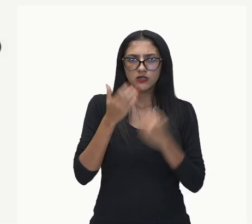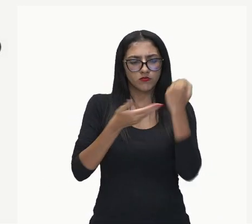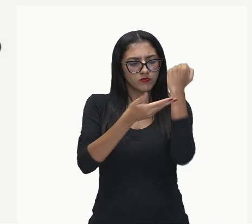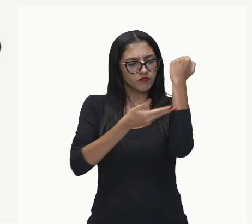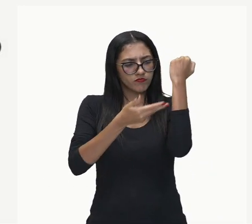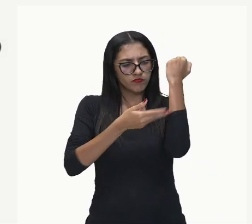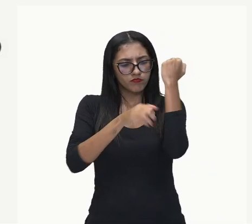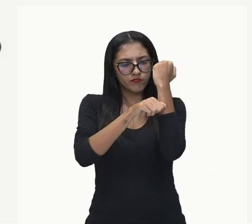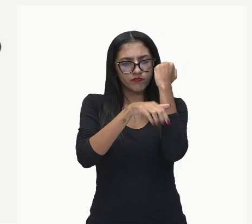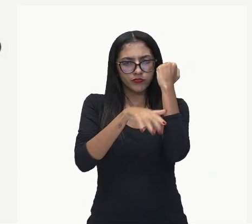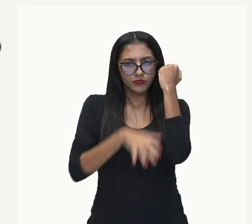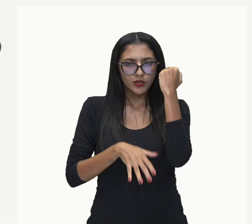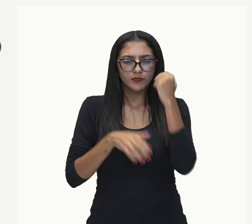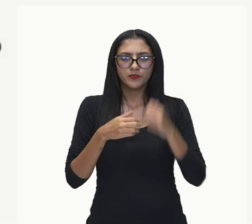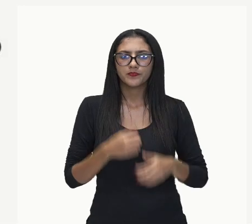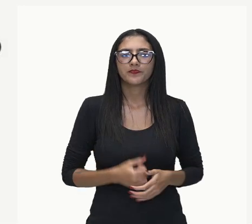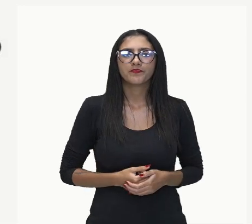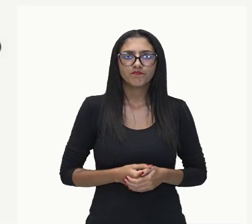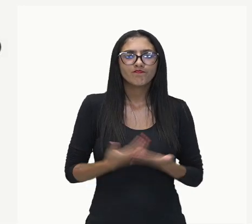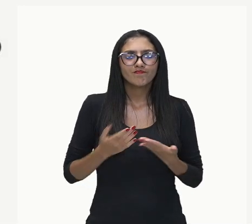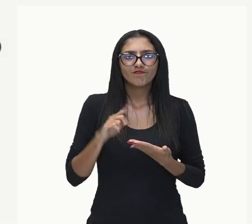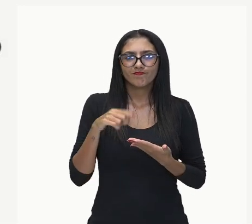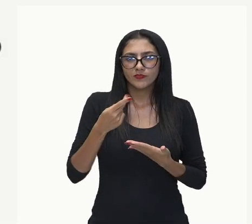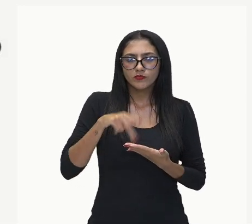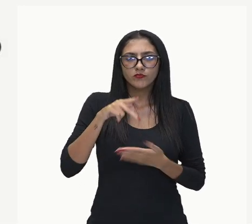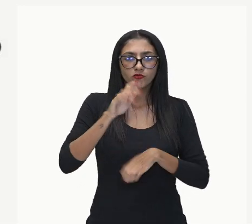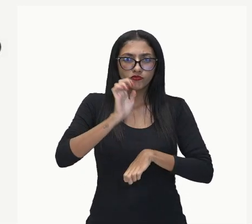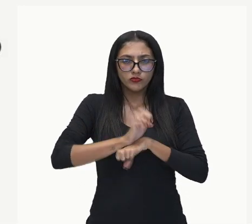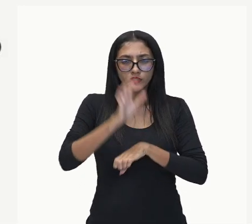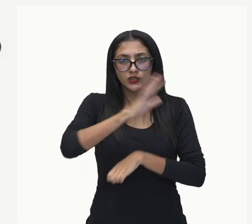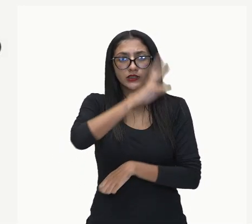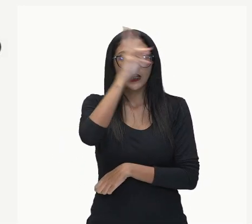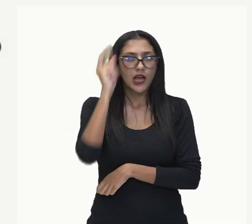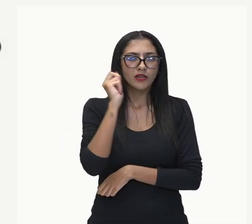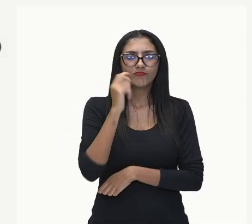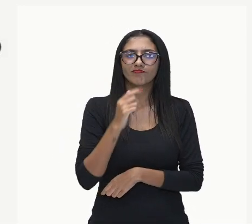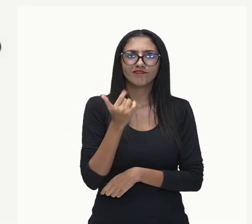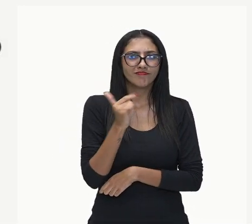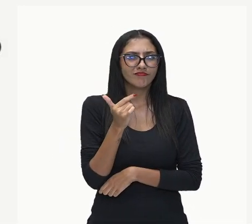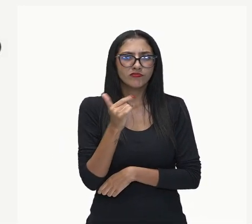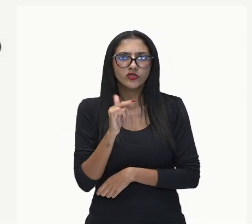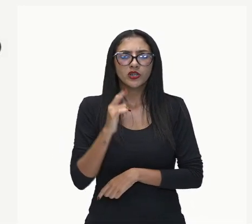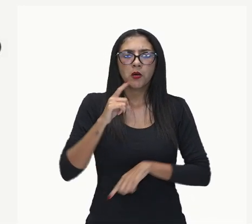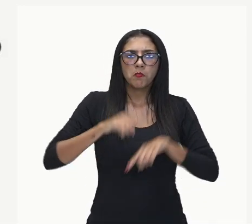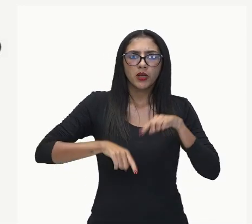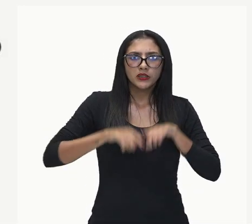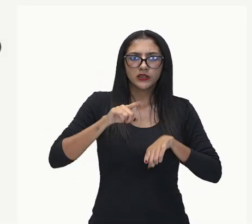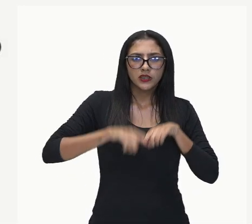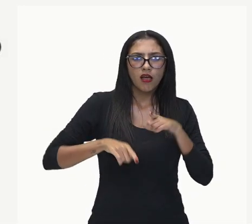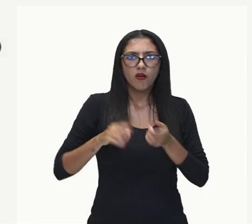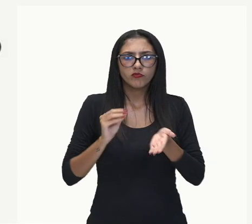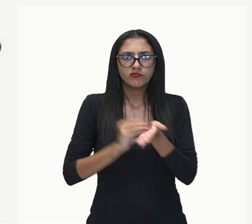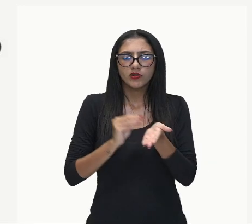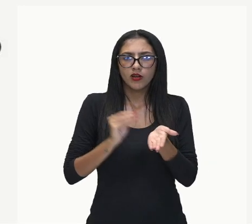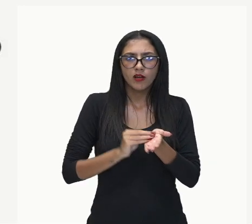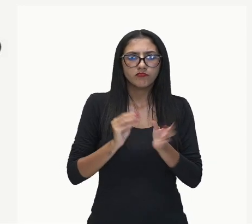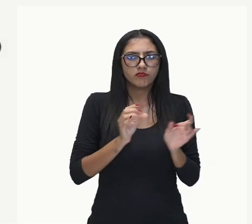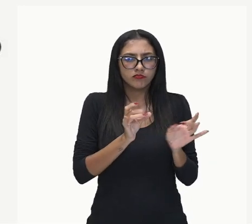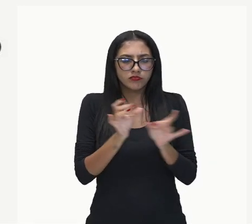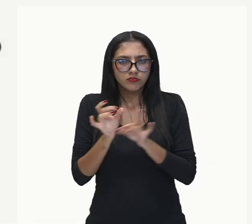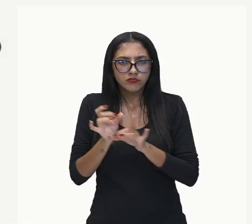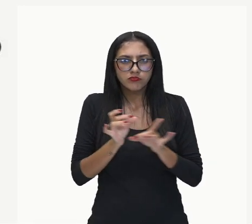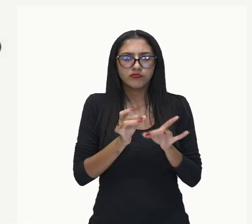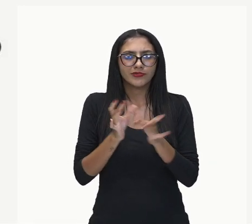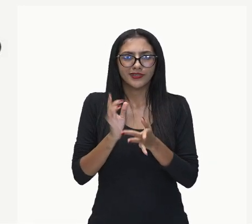Estado passava ali por uma crise econômica por conta de não ter um mercado consumidor para a produção que eles